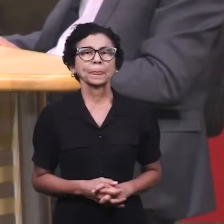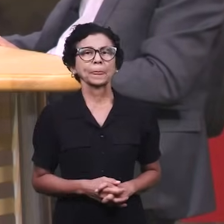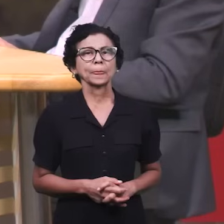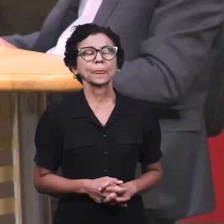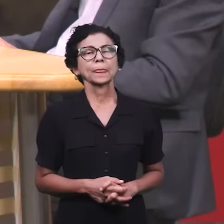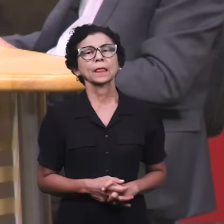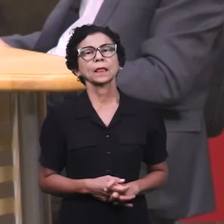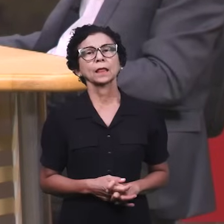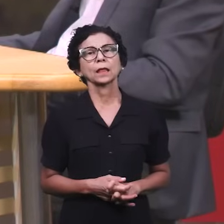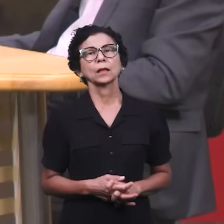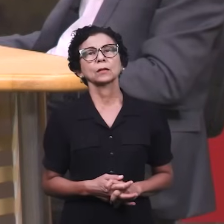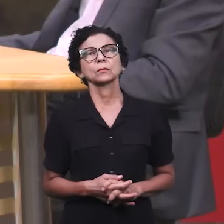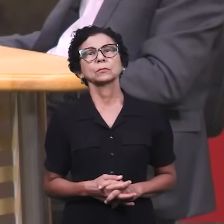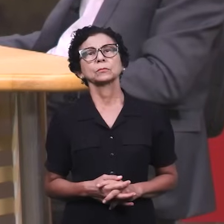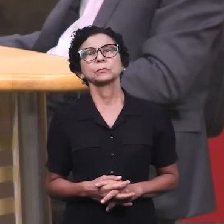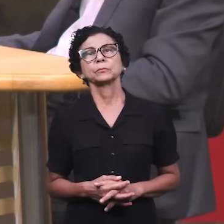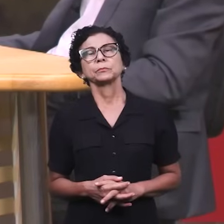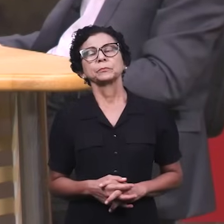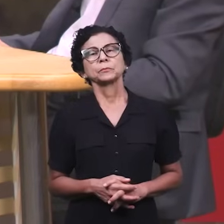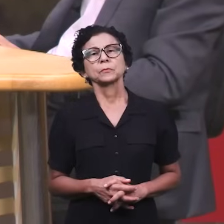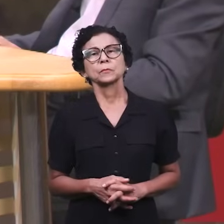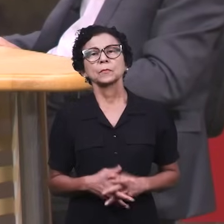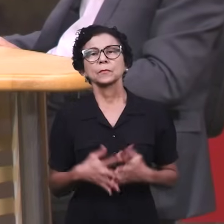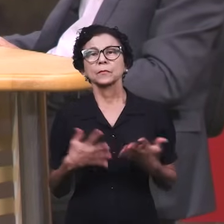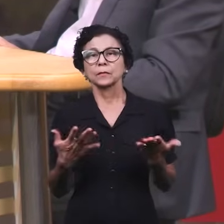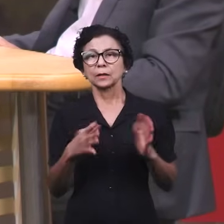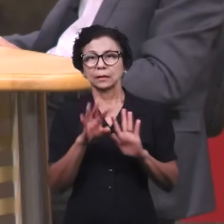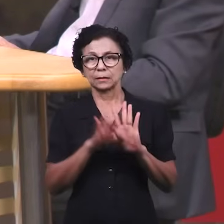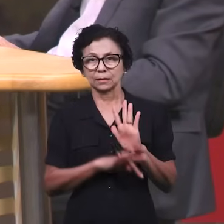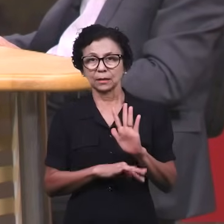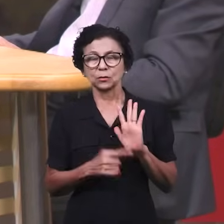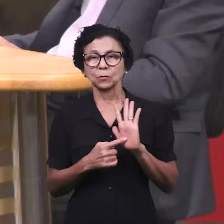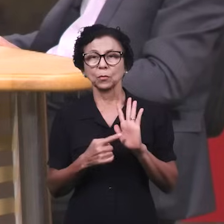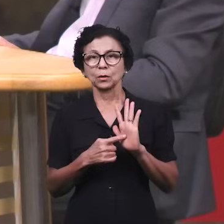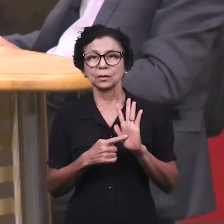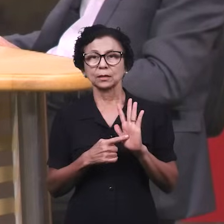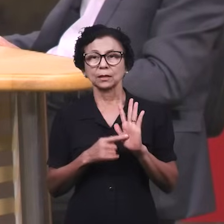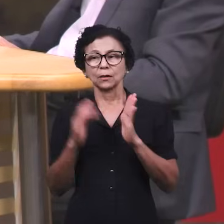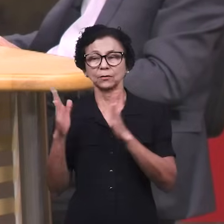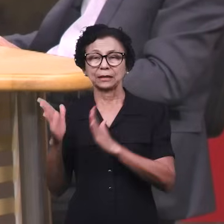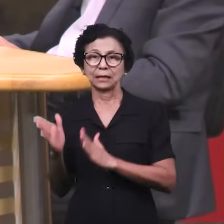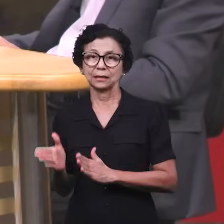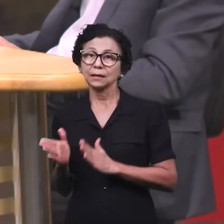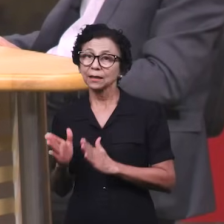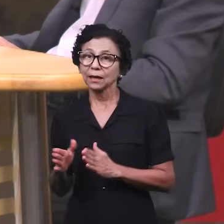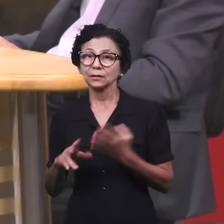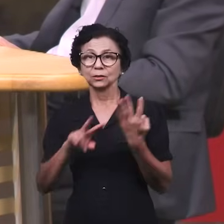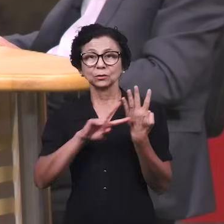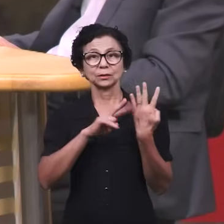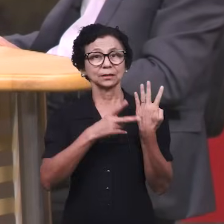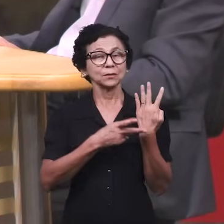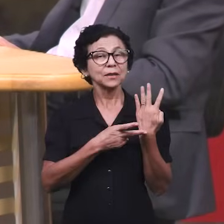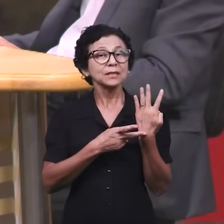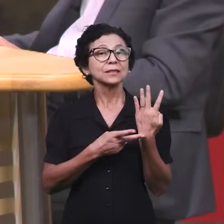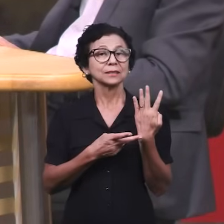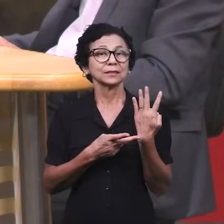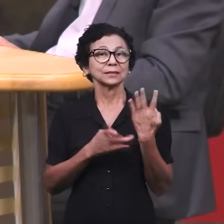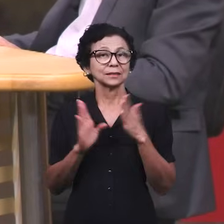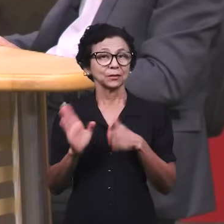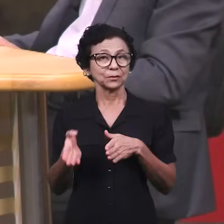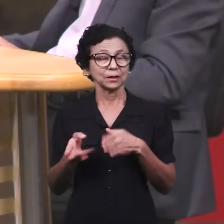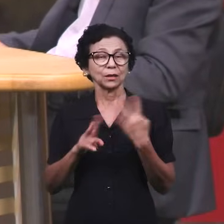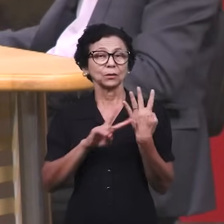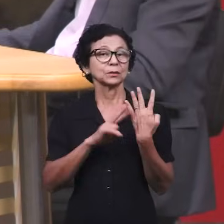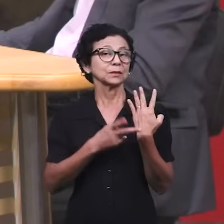bênção esse texto Nós lemos é a consequência da fidelidade né então ao ser fiel vem a consequência não e o detalhe que